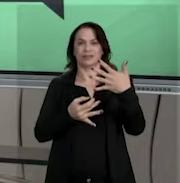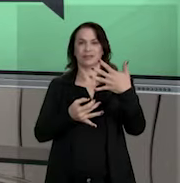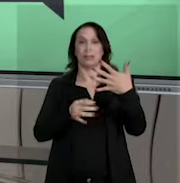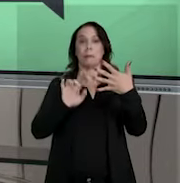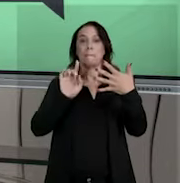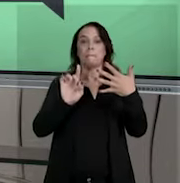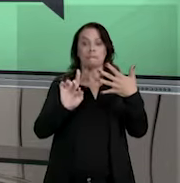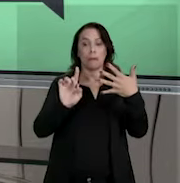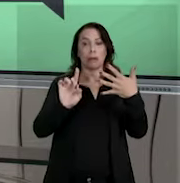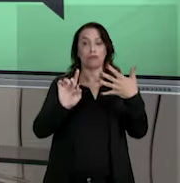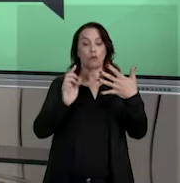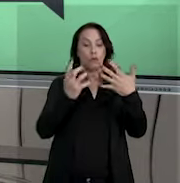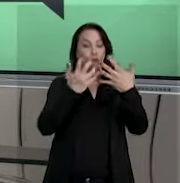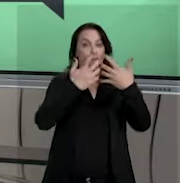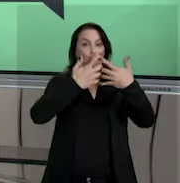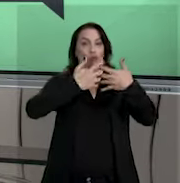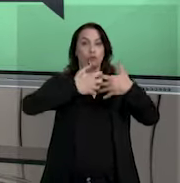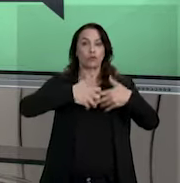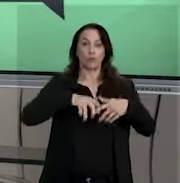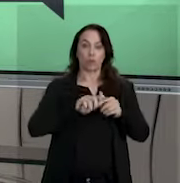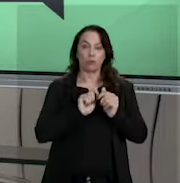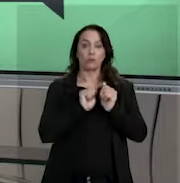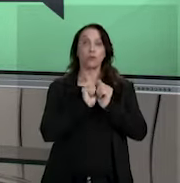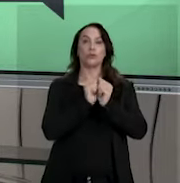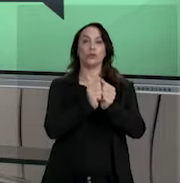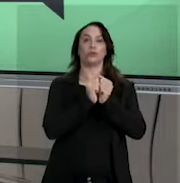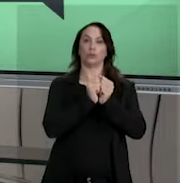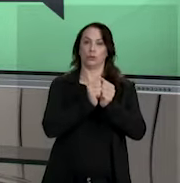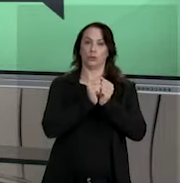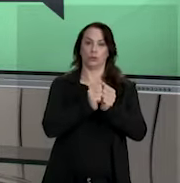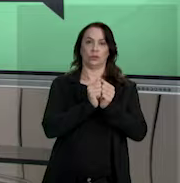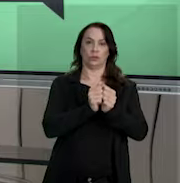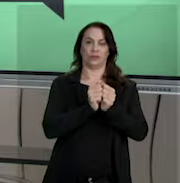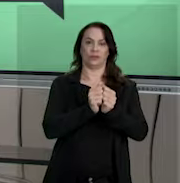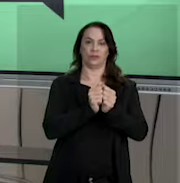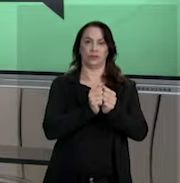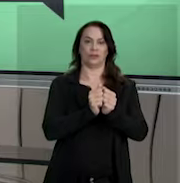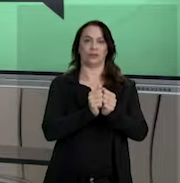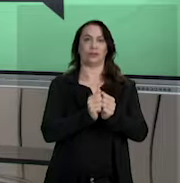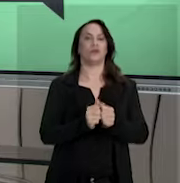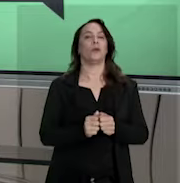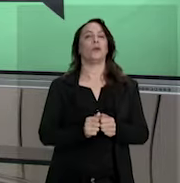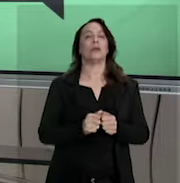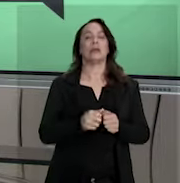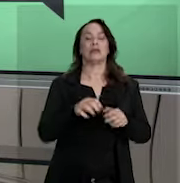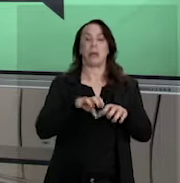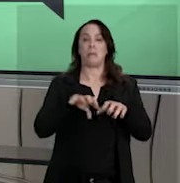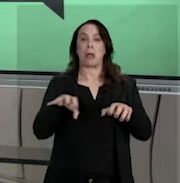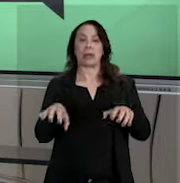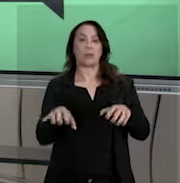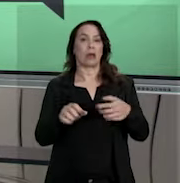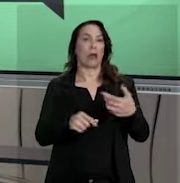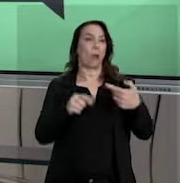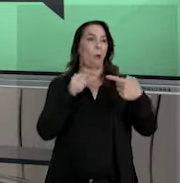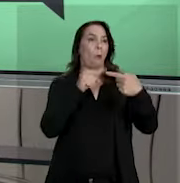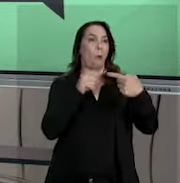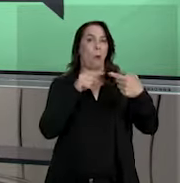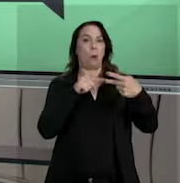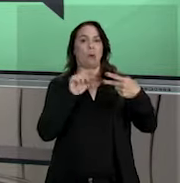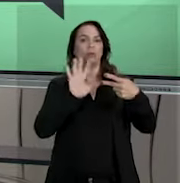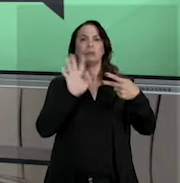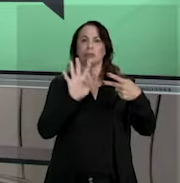corpo é integrado, todos eles funcionam juntos, tá? Não tem essa separação dentro do corpo,